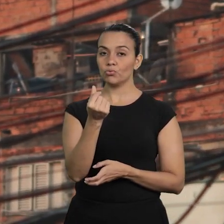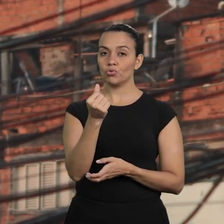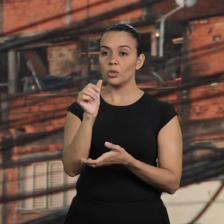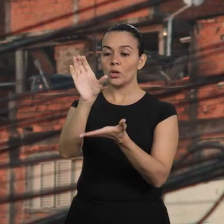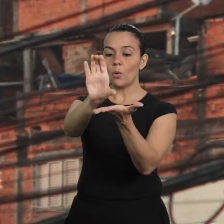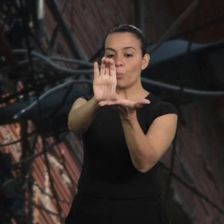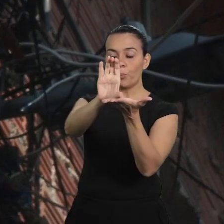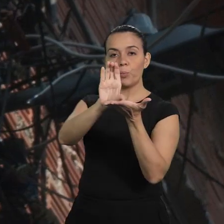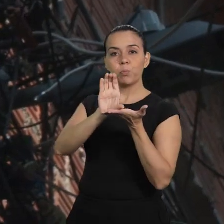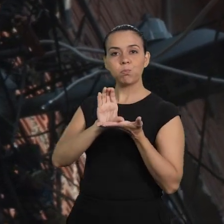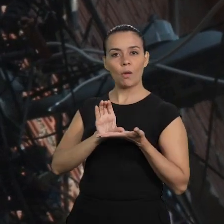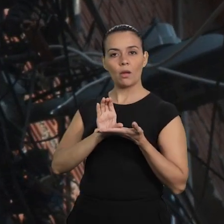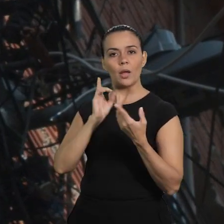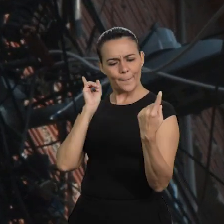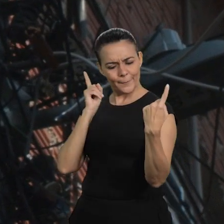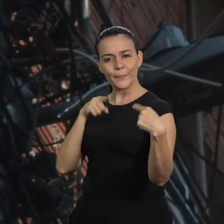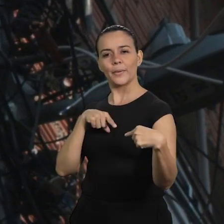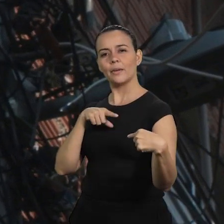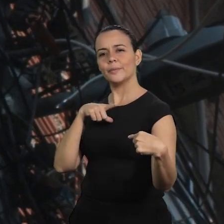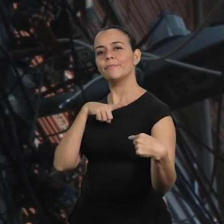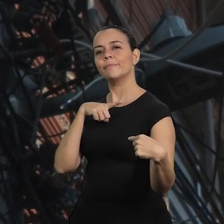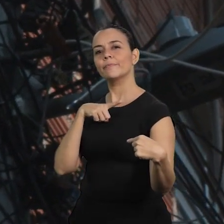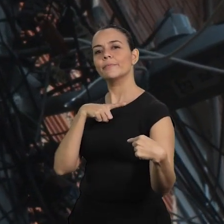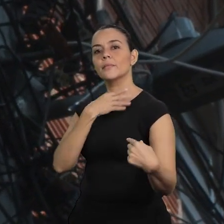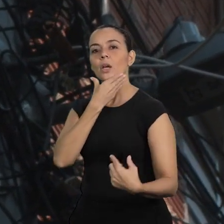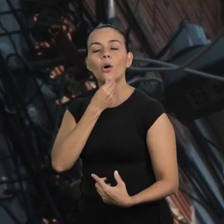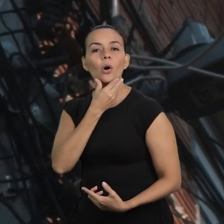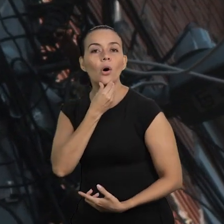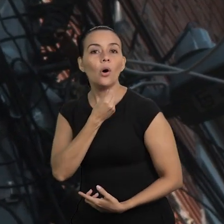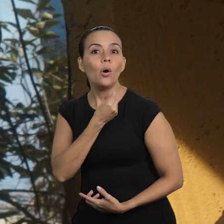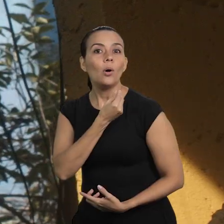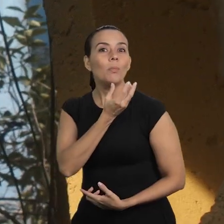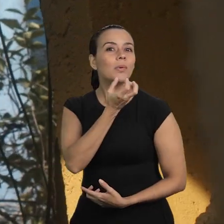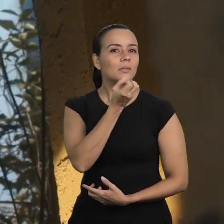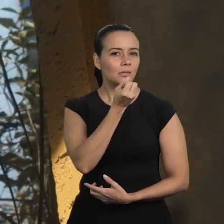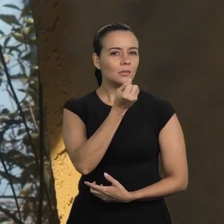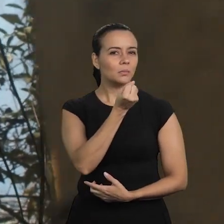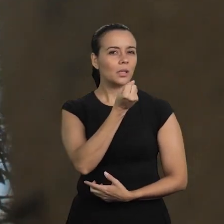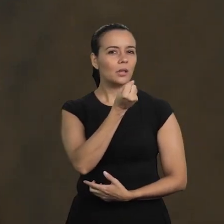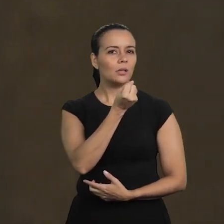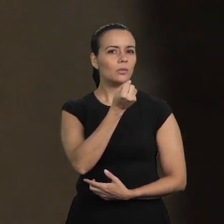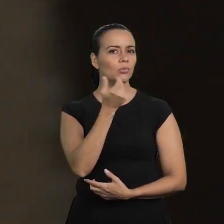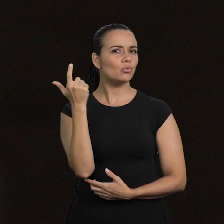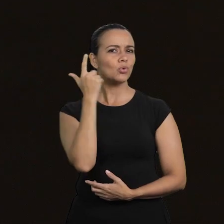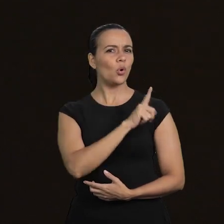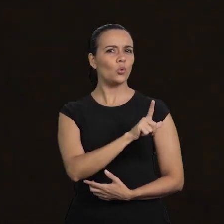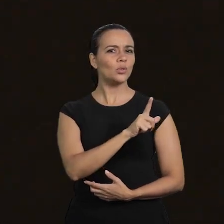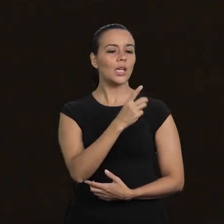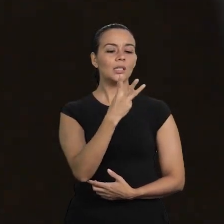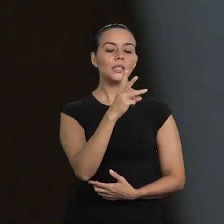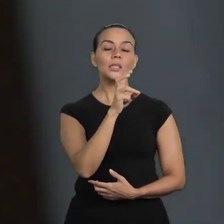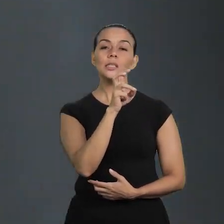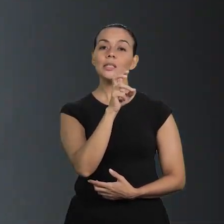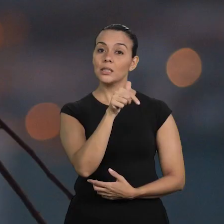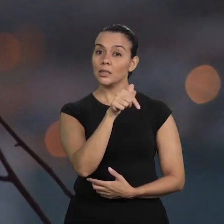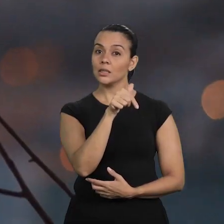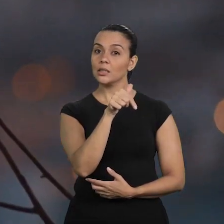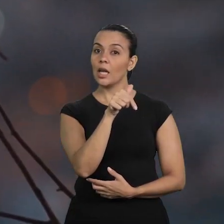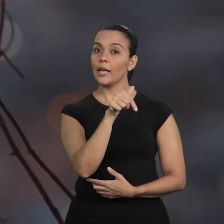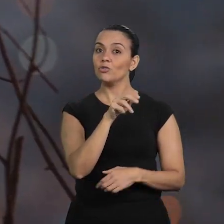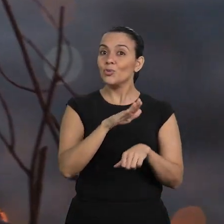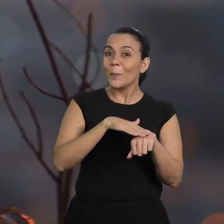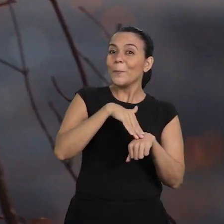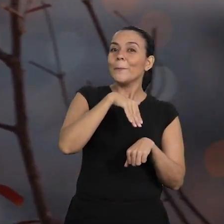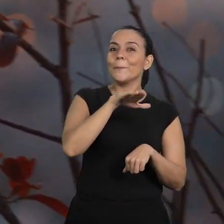capital dessas mulheres, é um grande desafio. Homens brancos empreendendo negócio de impacto chegam a acessar 37 vezes